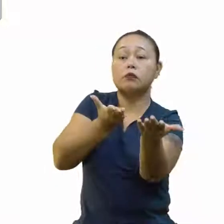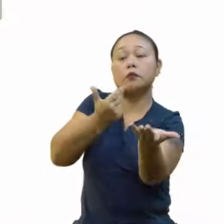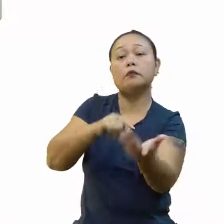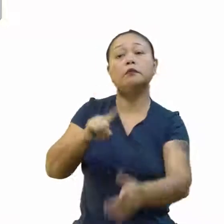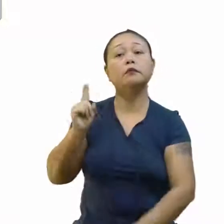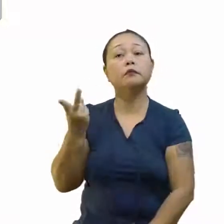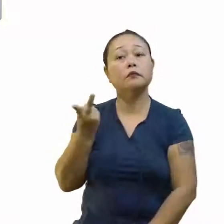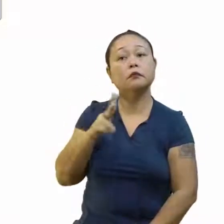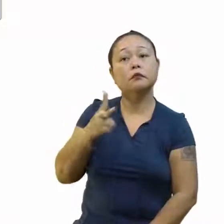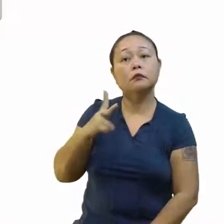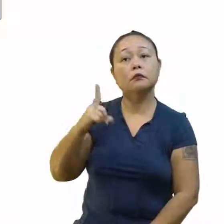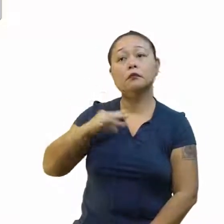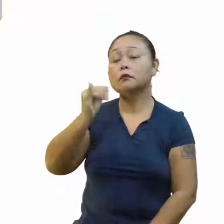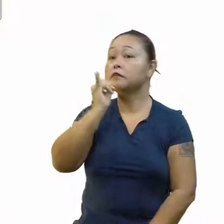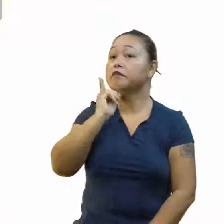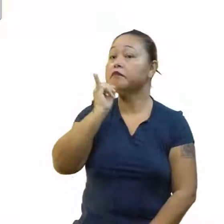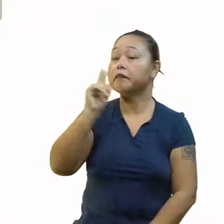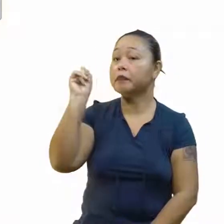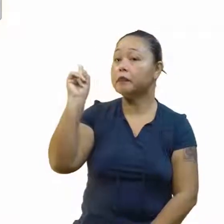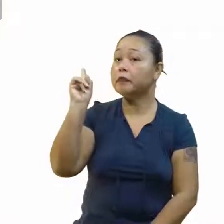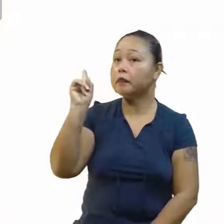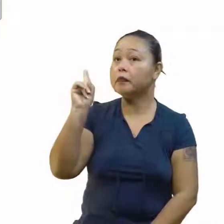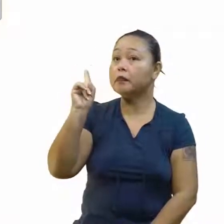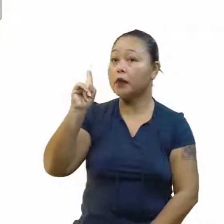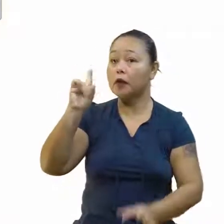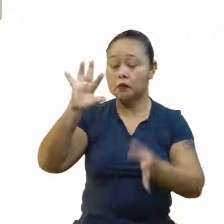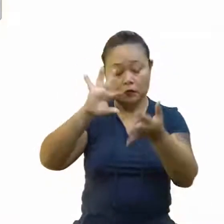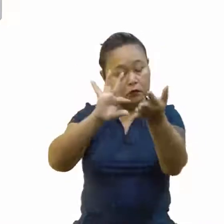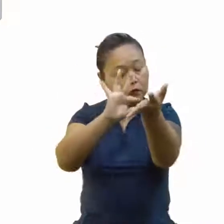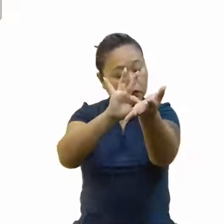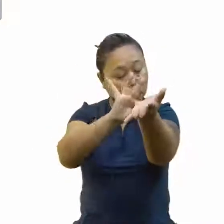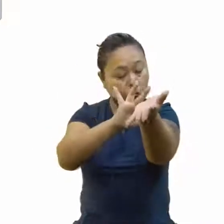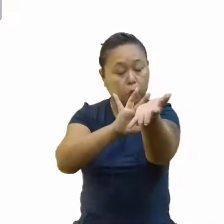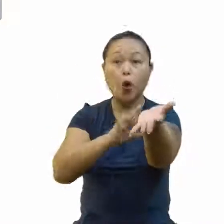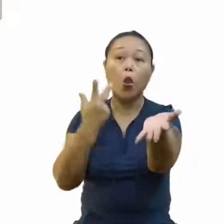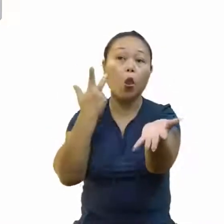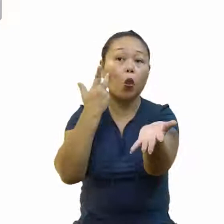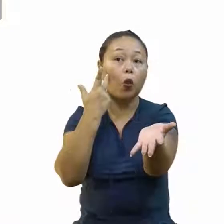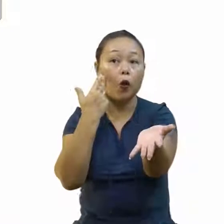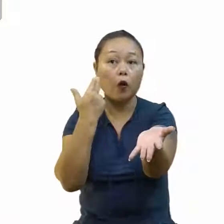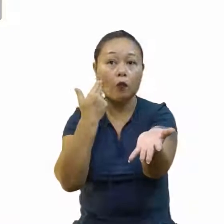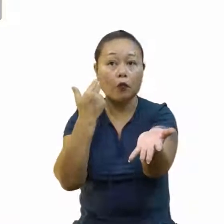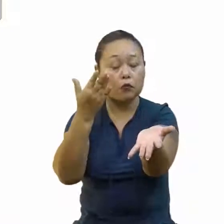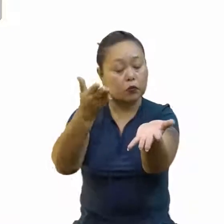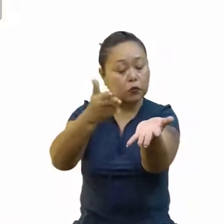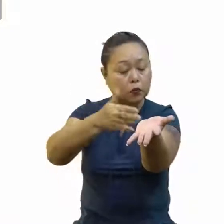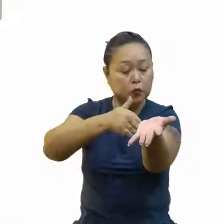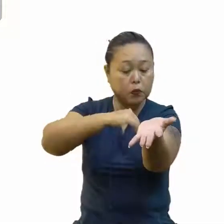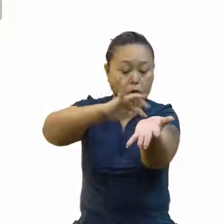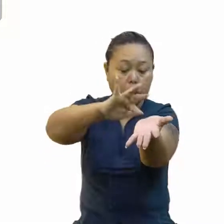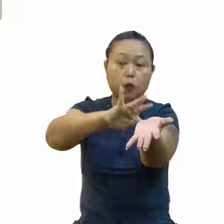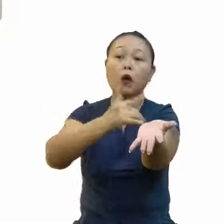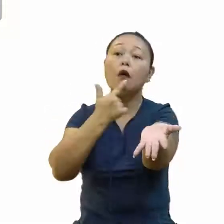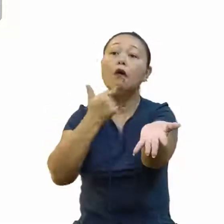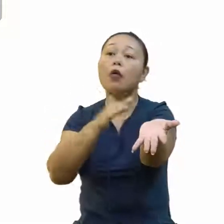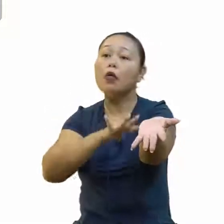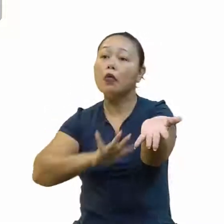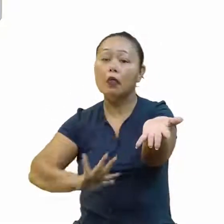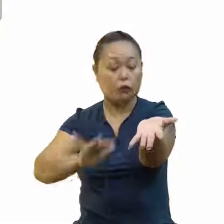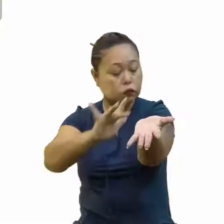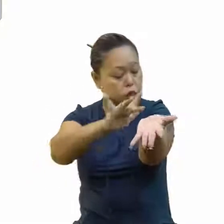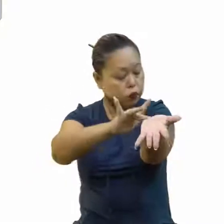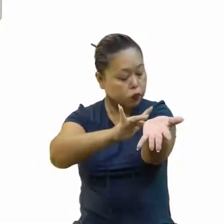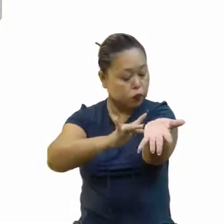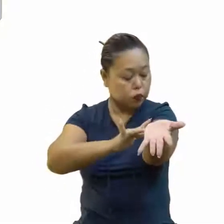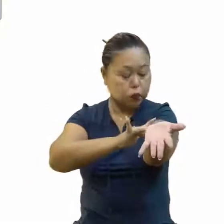aqui nós temos um exemplo de uma artéria normal, onde o fluxo sanguíneo vai passar aqui. Essa artéria tem